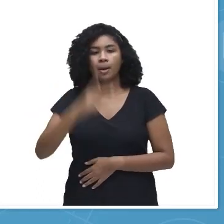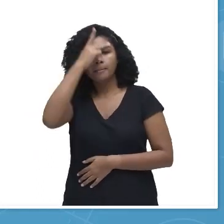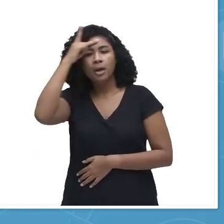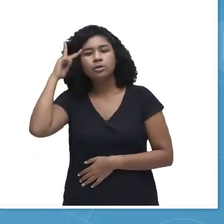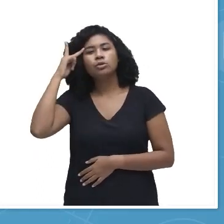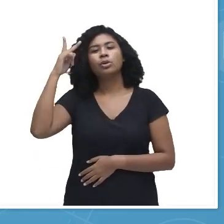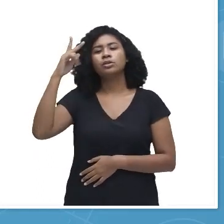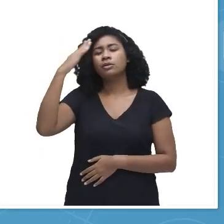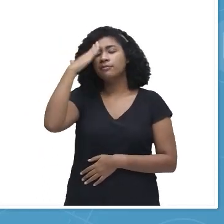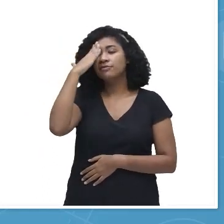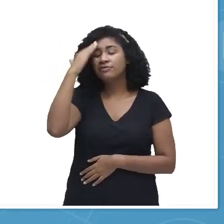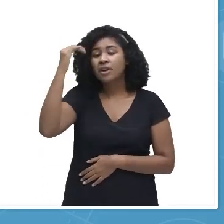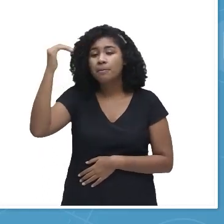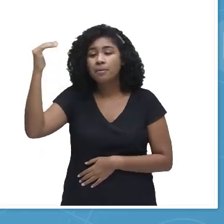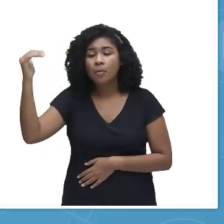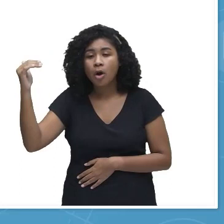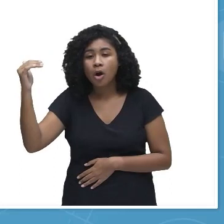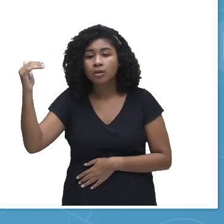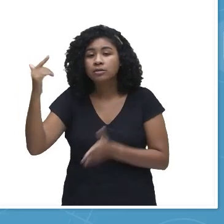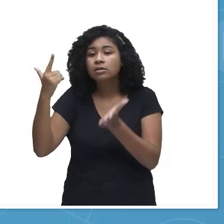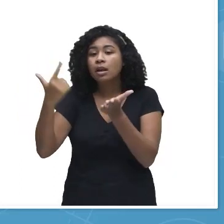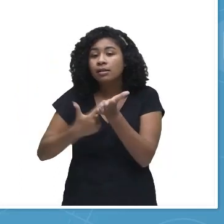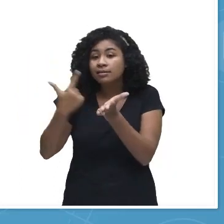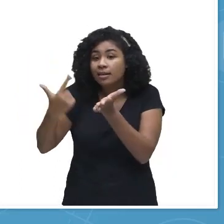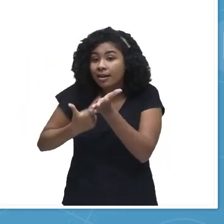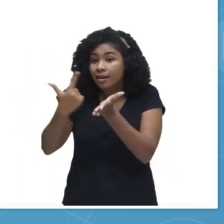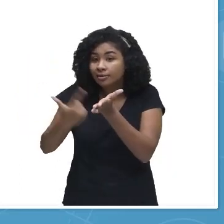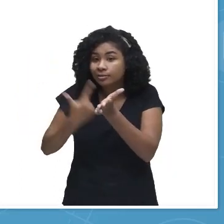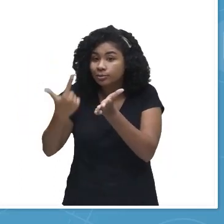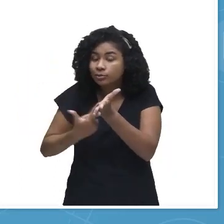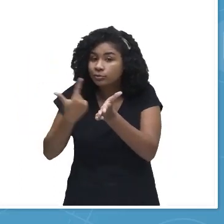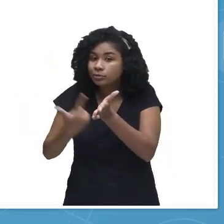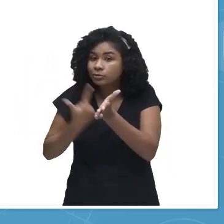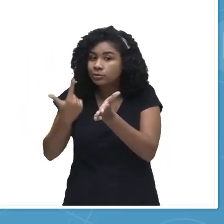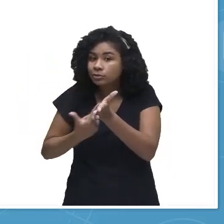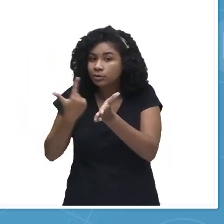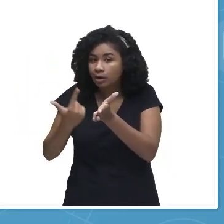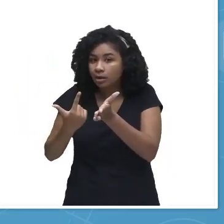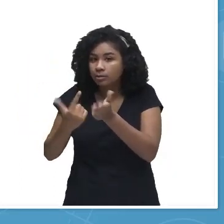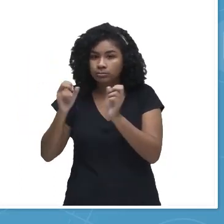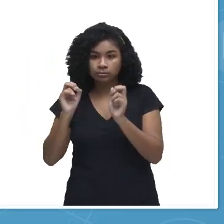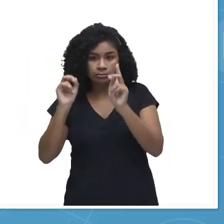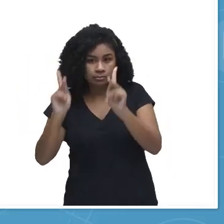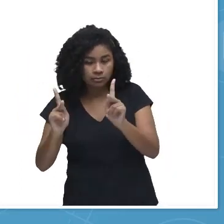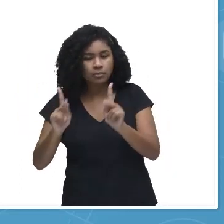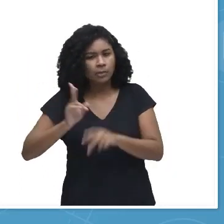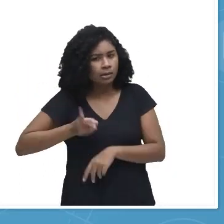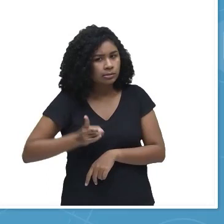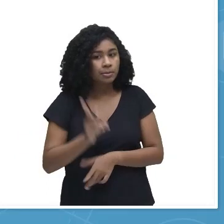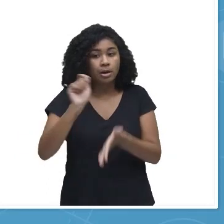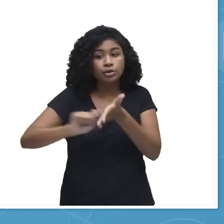na literatura. Literatura, o que é literatura, professor? Literatura é você escrever livros, ser